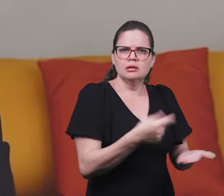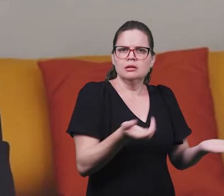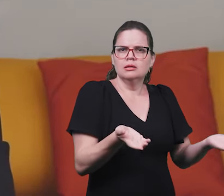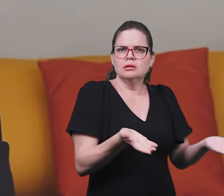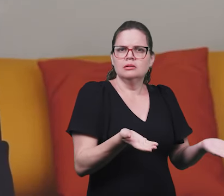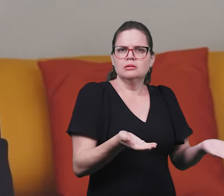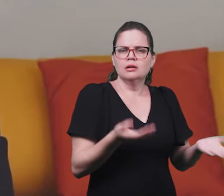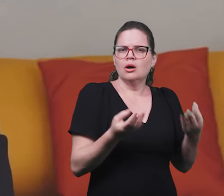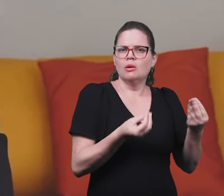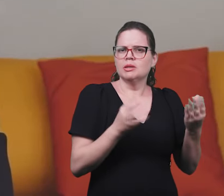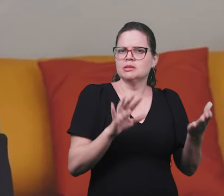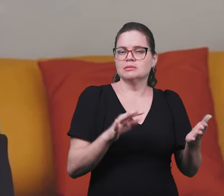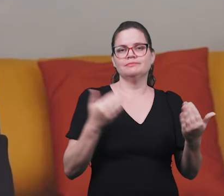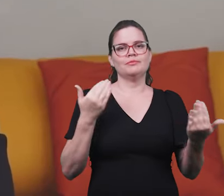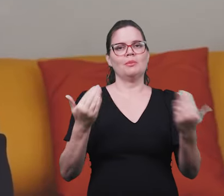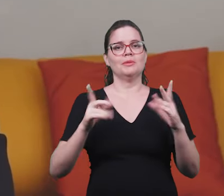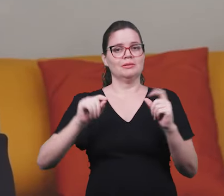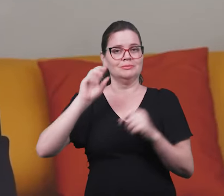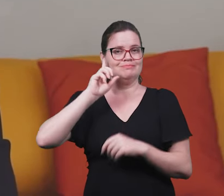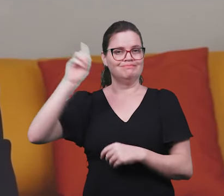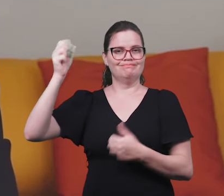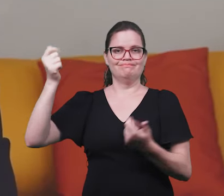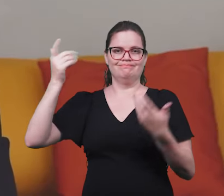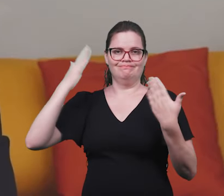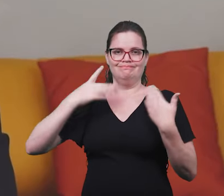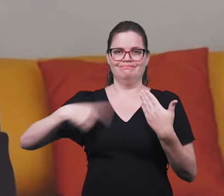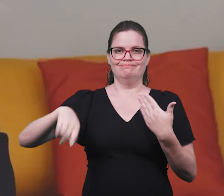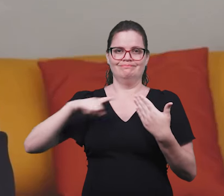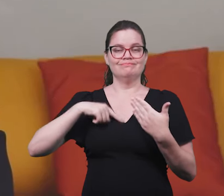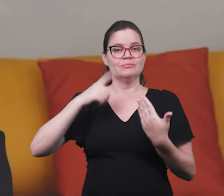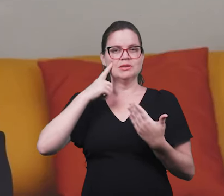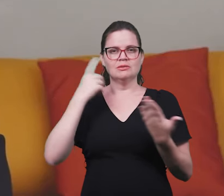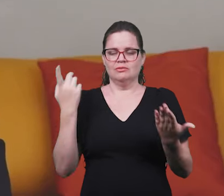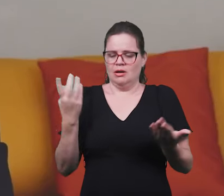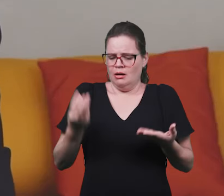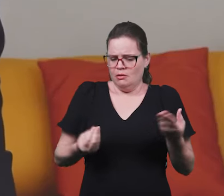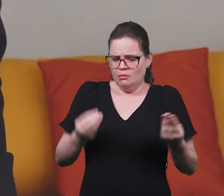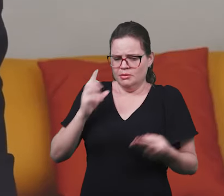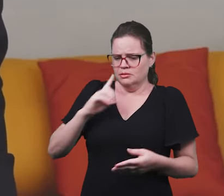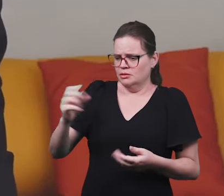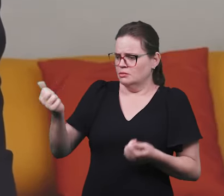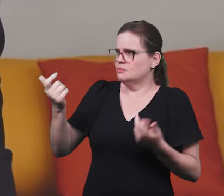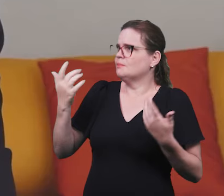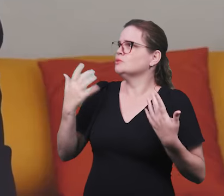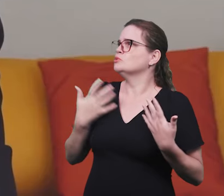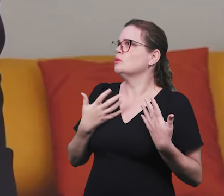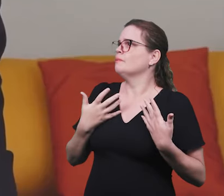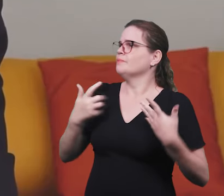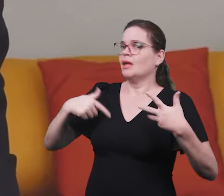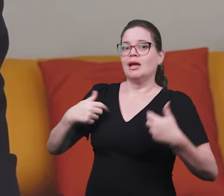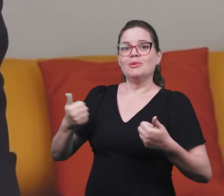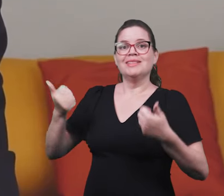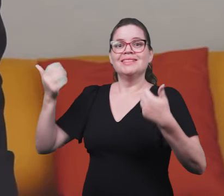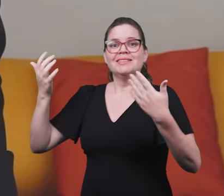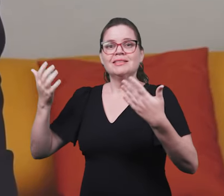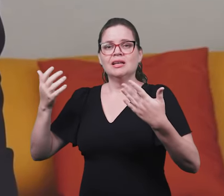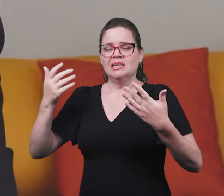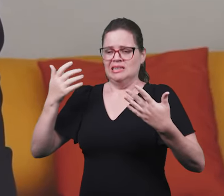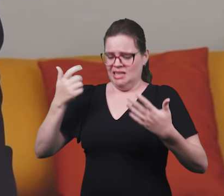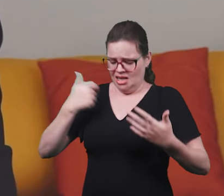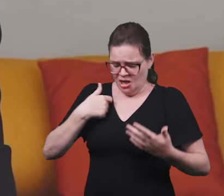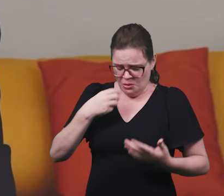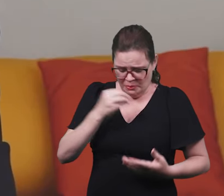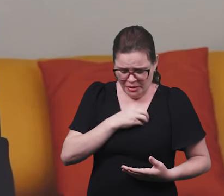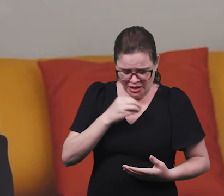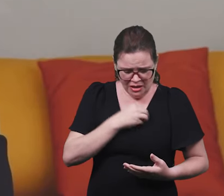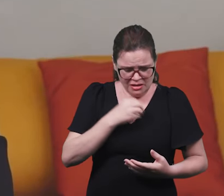isso que Deus nos tem feito? É a pergunta do pecador, né? Daquele que entendeu a sua miséria, o seu